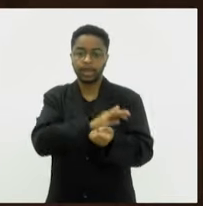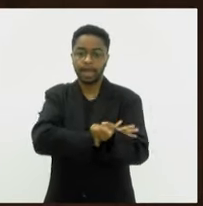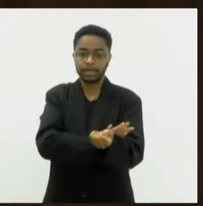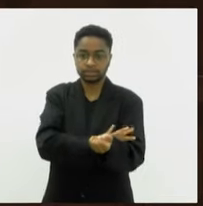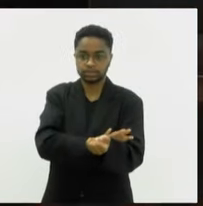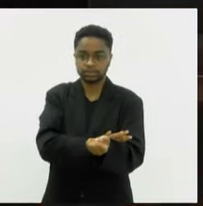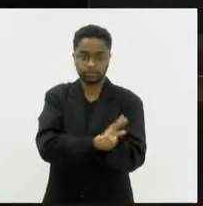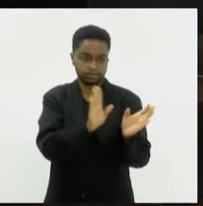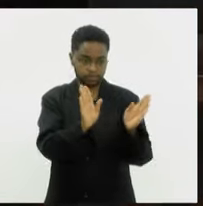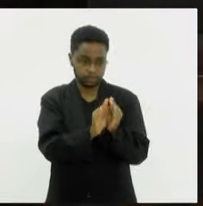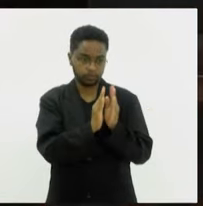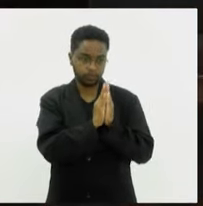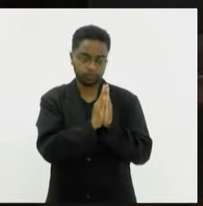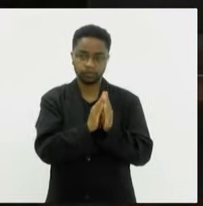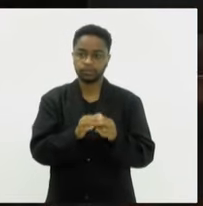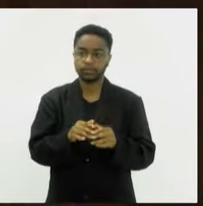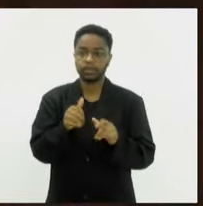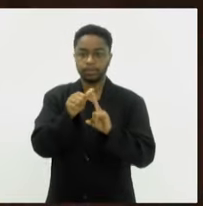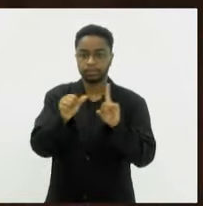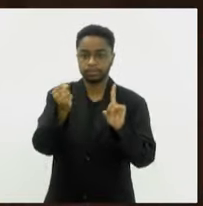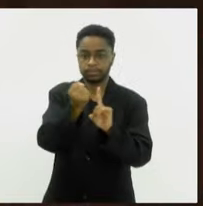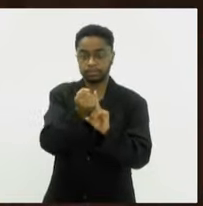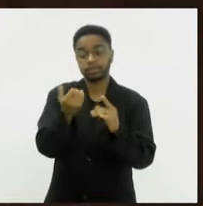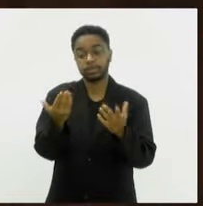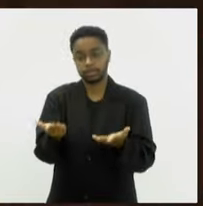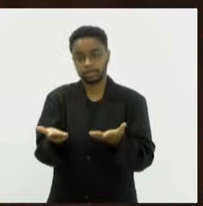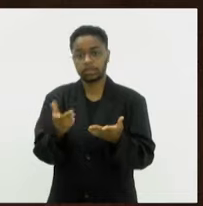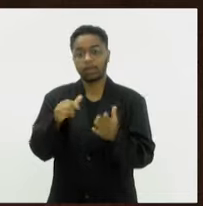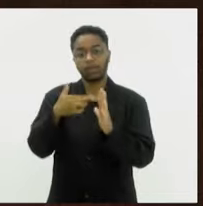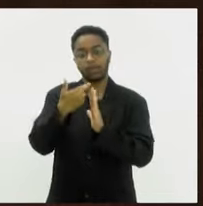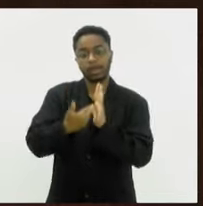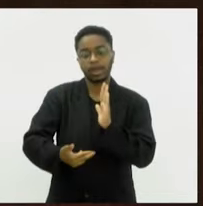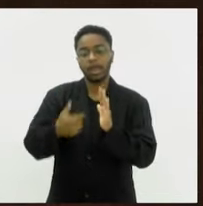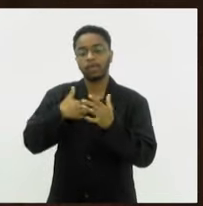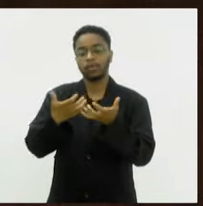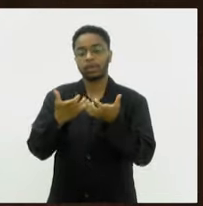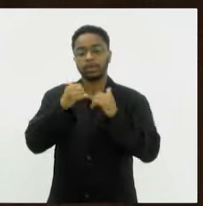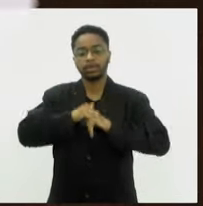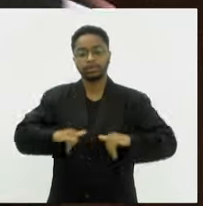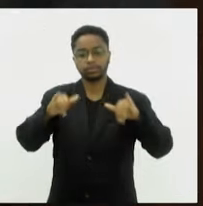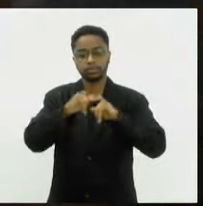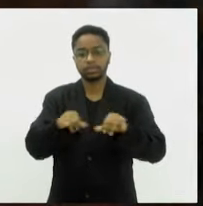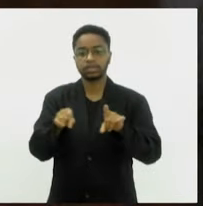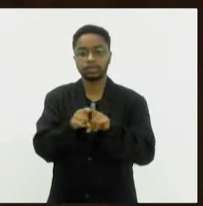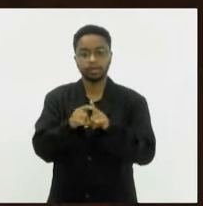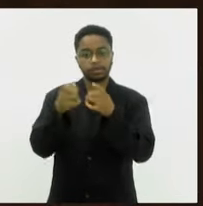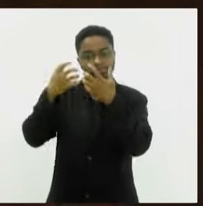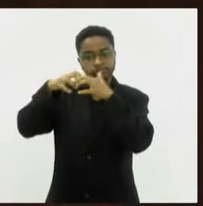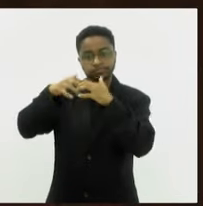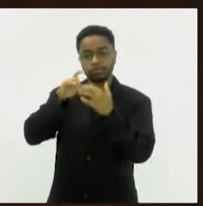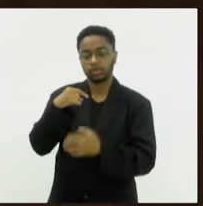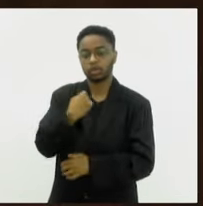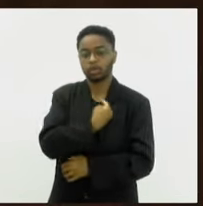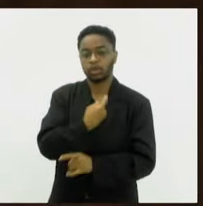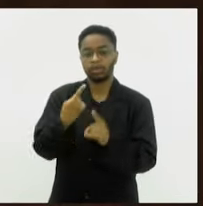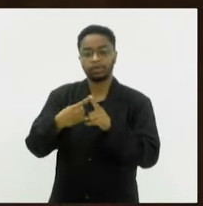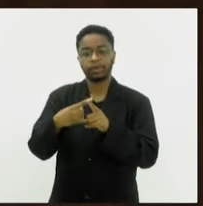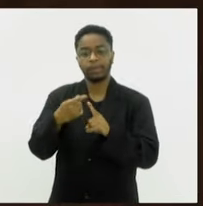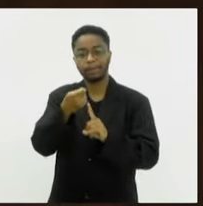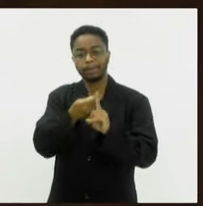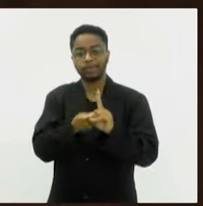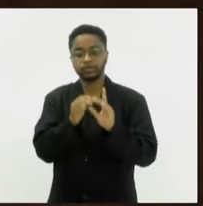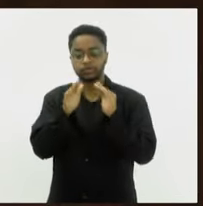por gentileza. Feminicídio, etc. Então, era esse o relato que eu queria fazer para reflexão de nós todos, no mês das